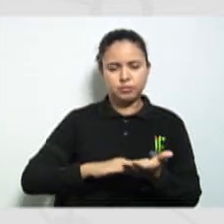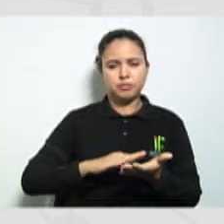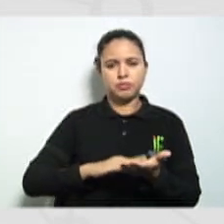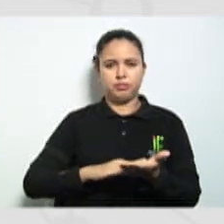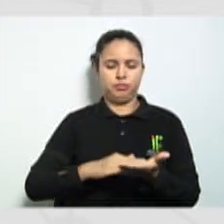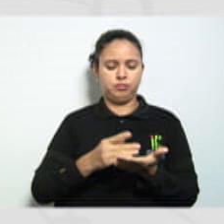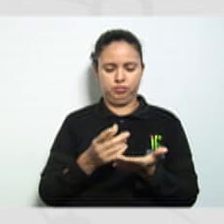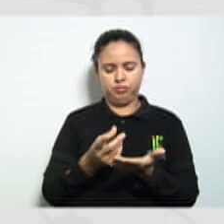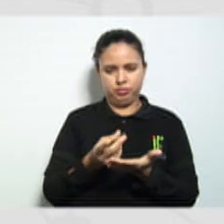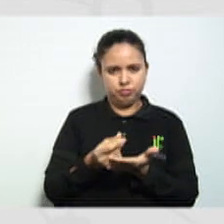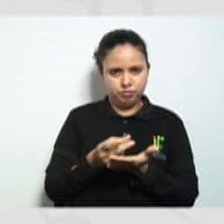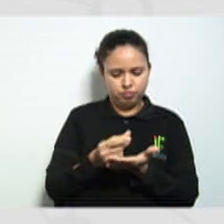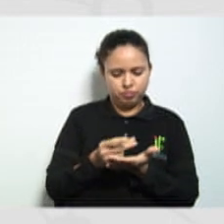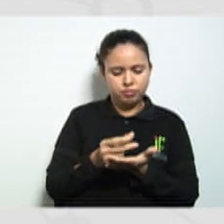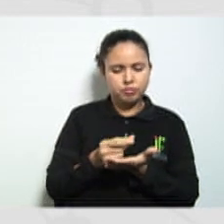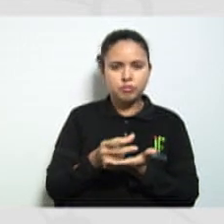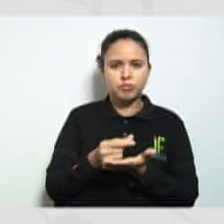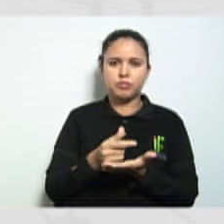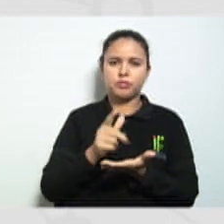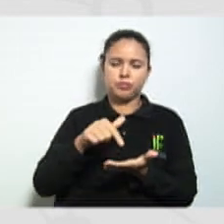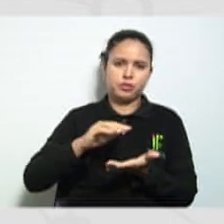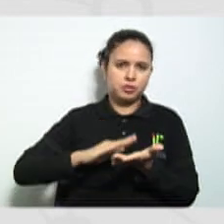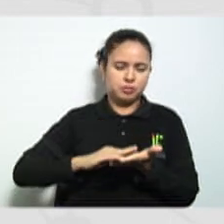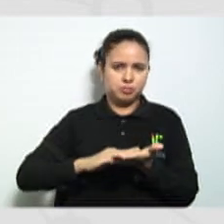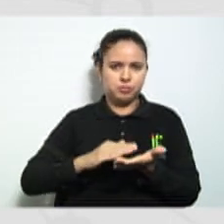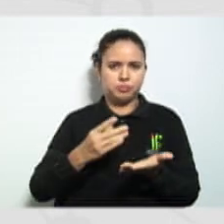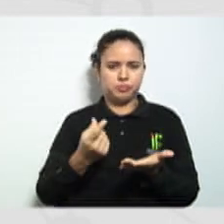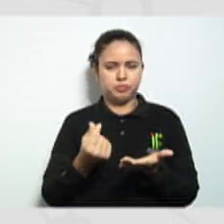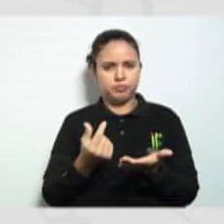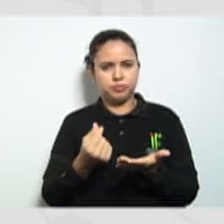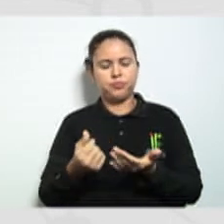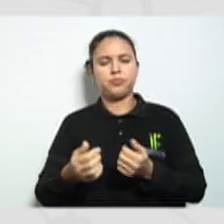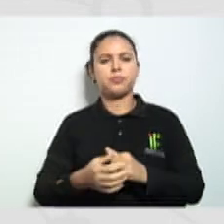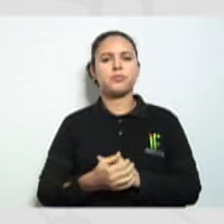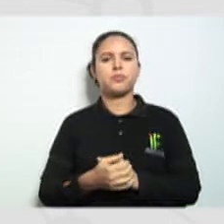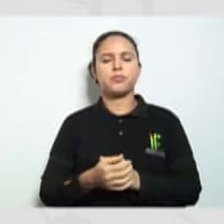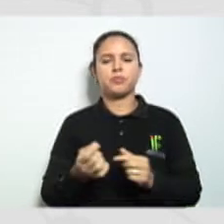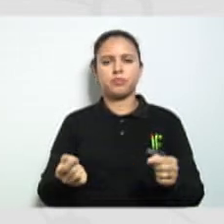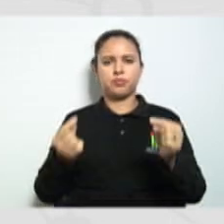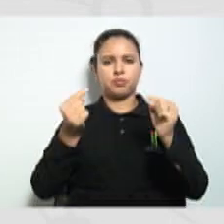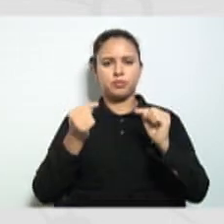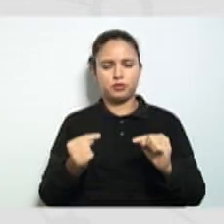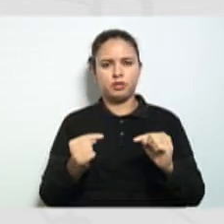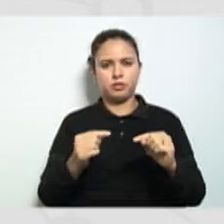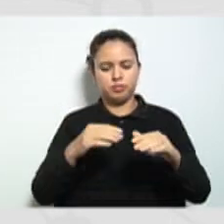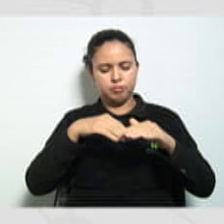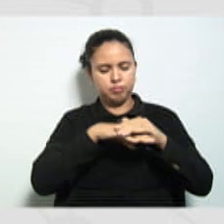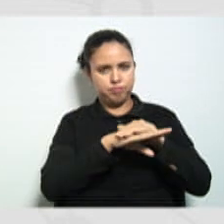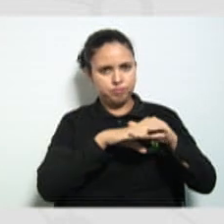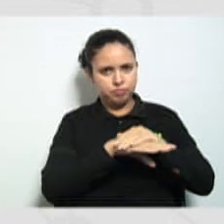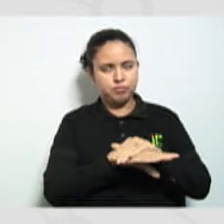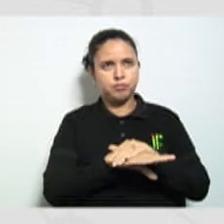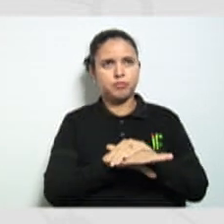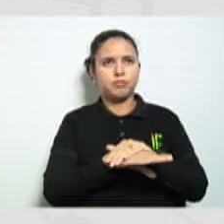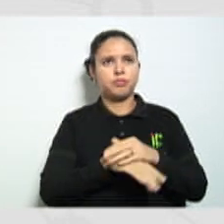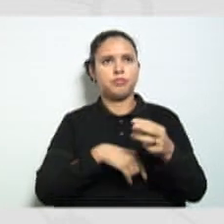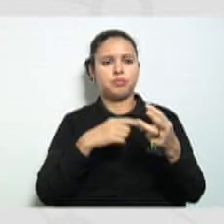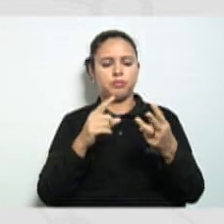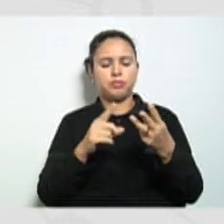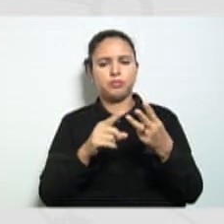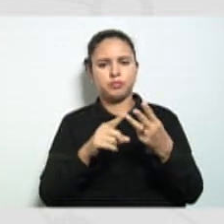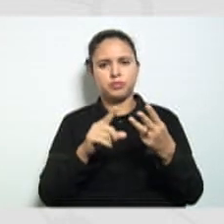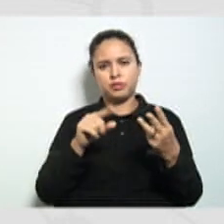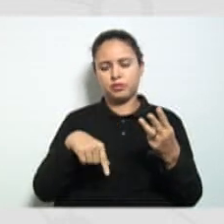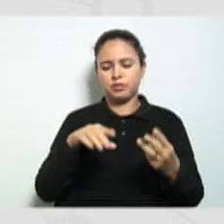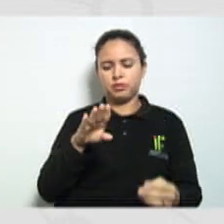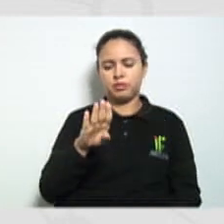em espécie. Não esqueçam isso, tá, meninos? Depois eu tenho os estoques. E, por último, eu vou ter os bens